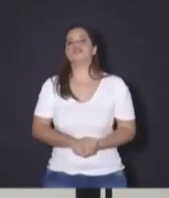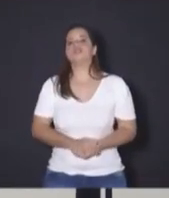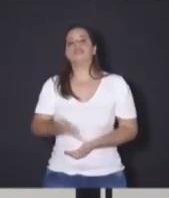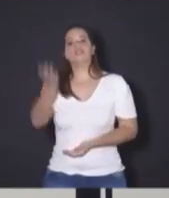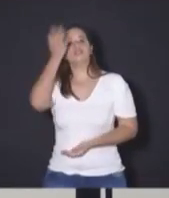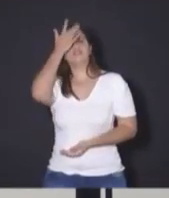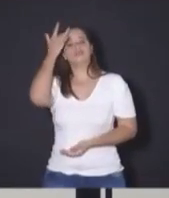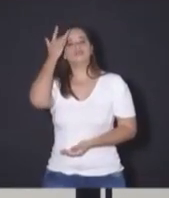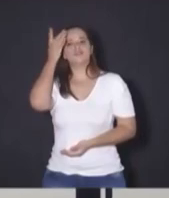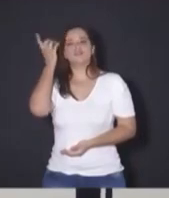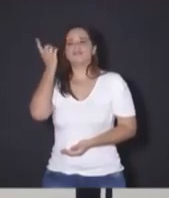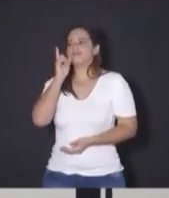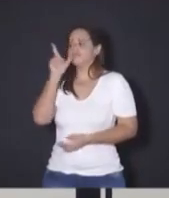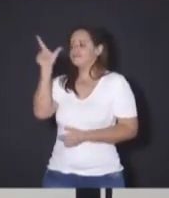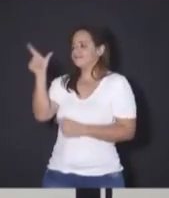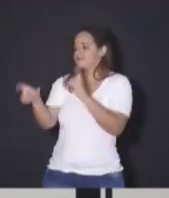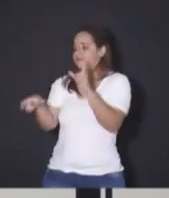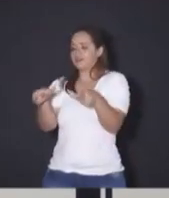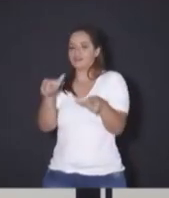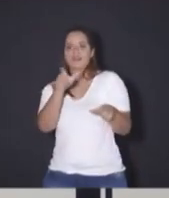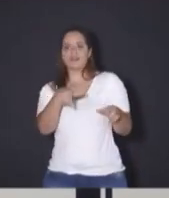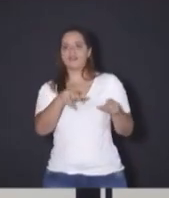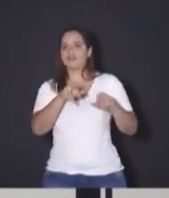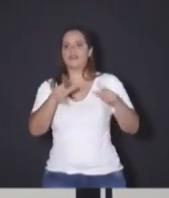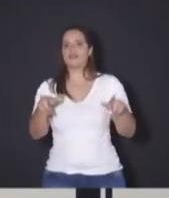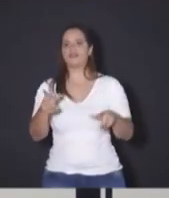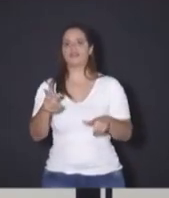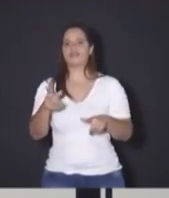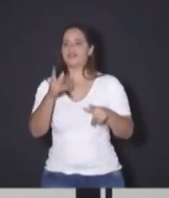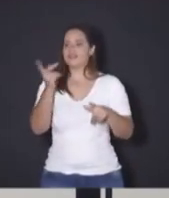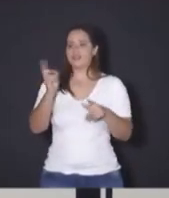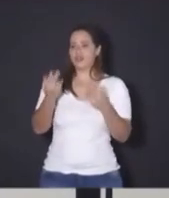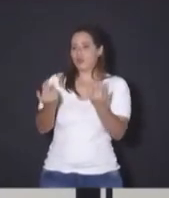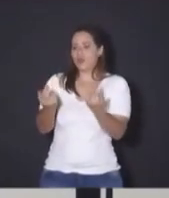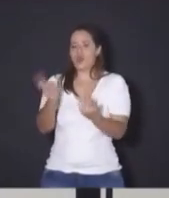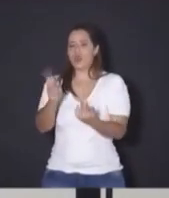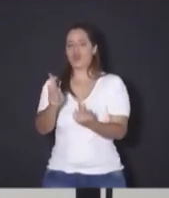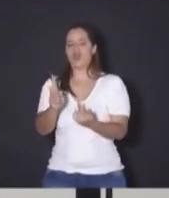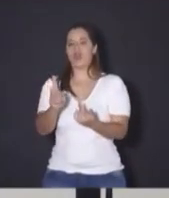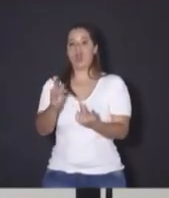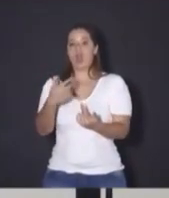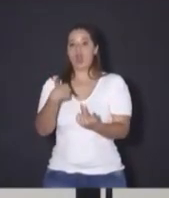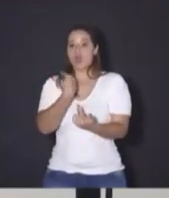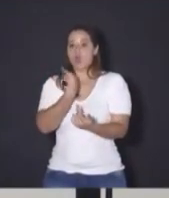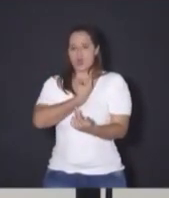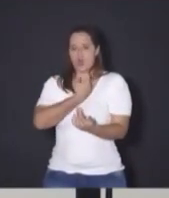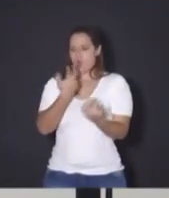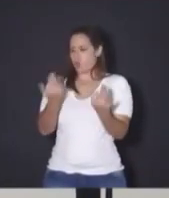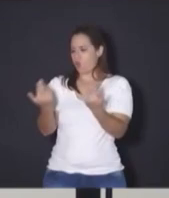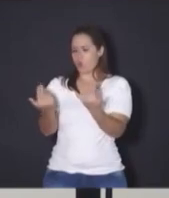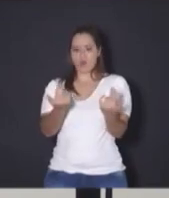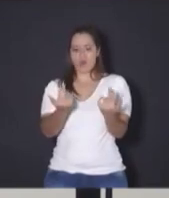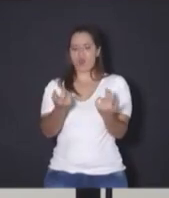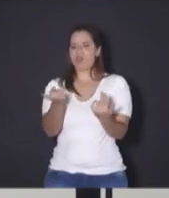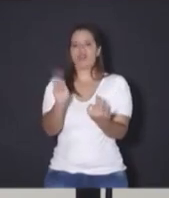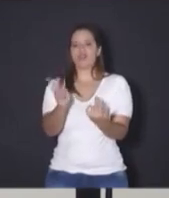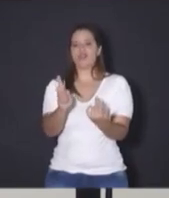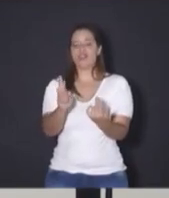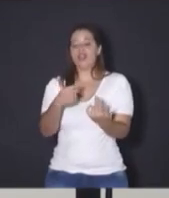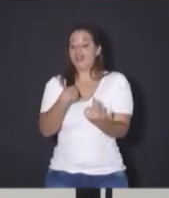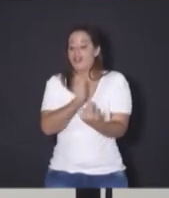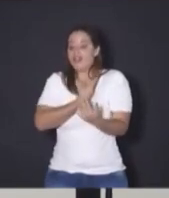As pessoas não são iguais, né? Ah, somos iguais? Não somos iguais, não.